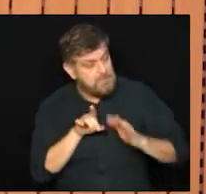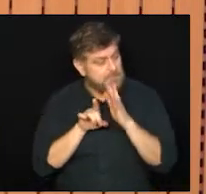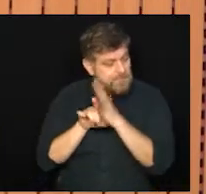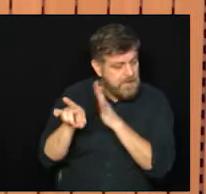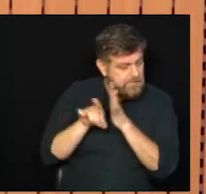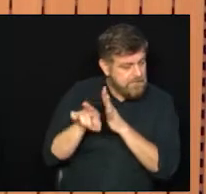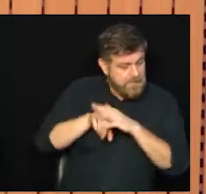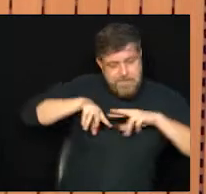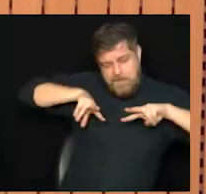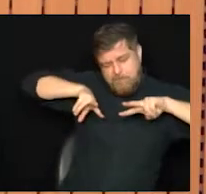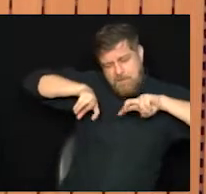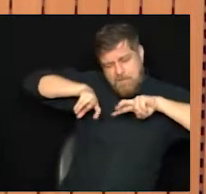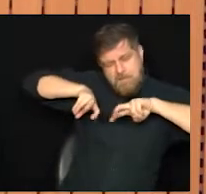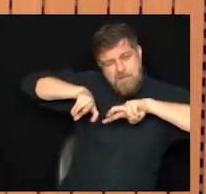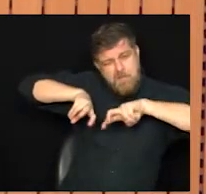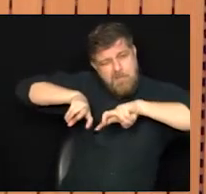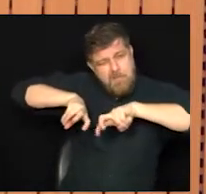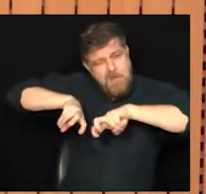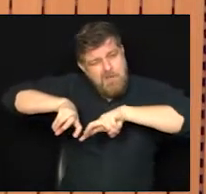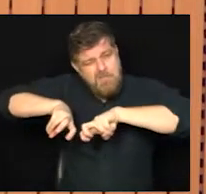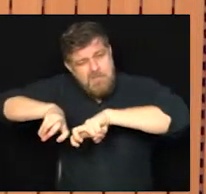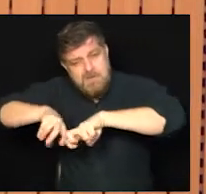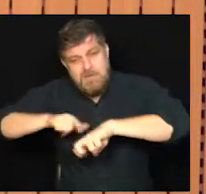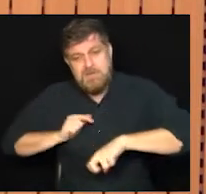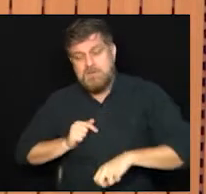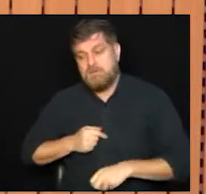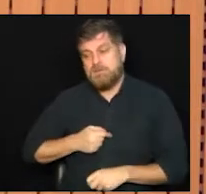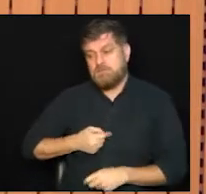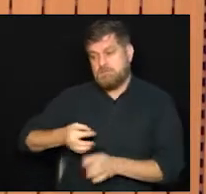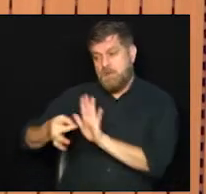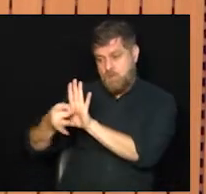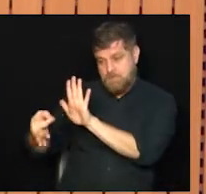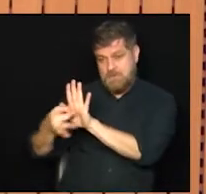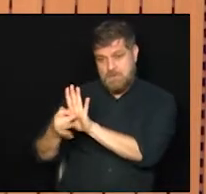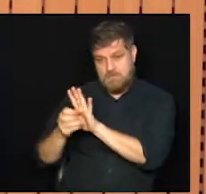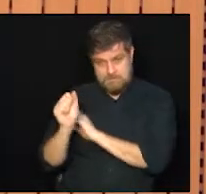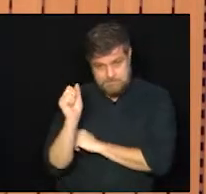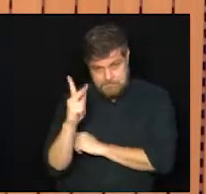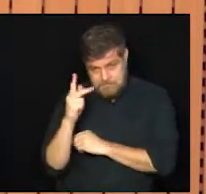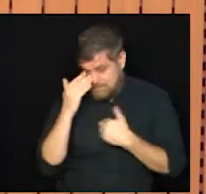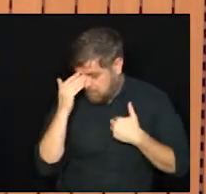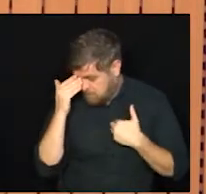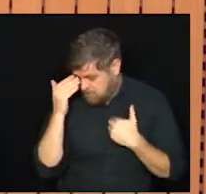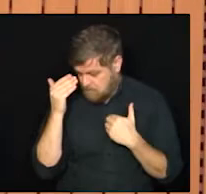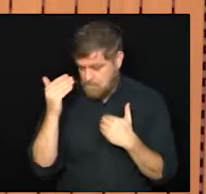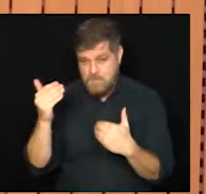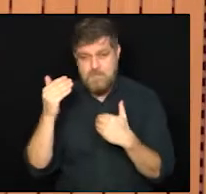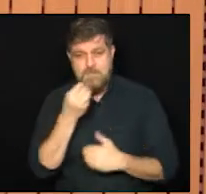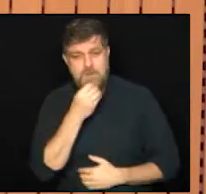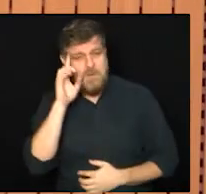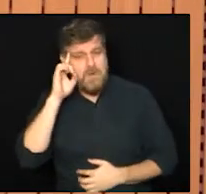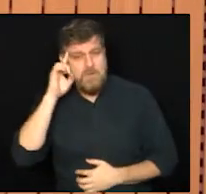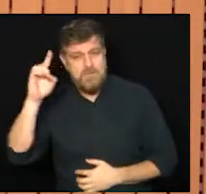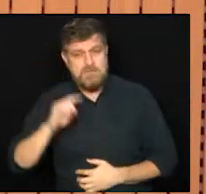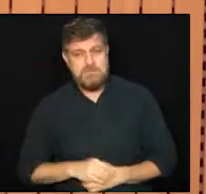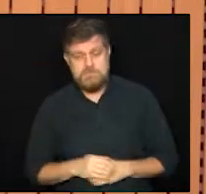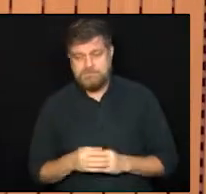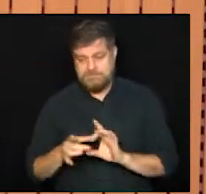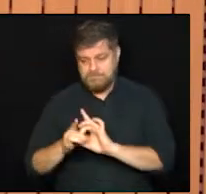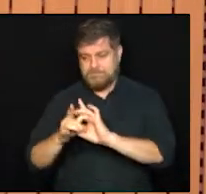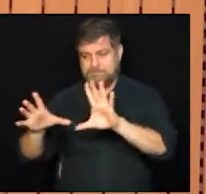aprofundar algum aspecto que tenha sido comentado, tá bom? Então, obrigado mais uma vez, bom dia, obrigado, Vanderlei, com a palavra.